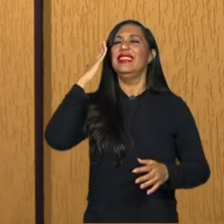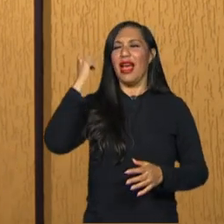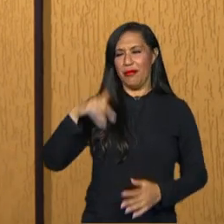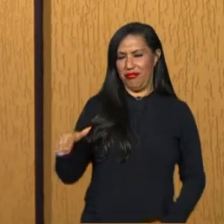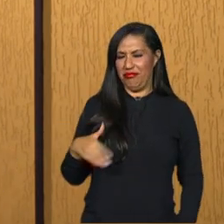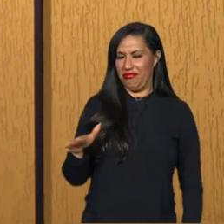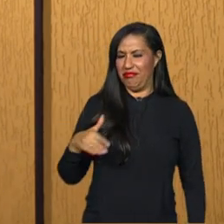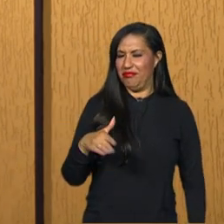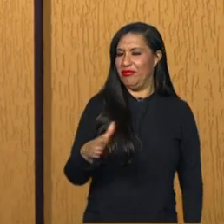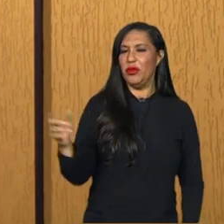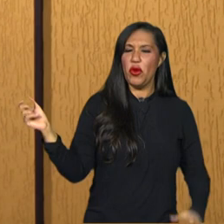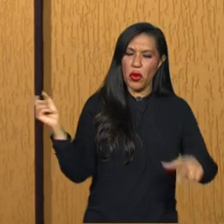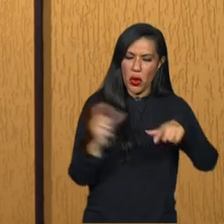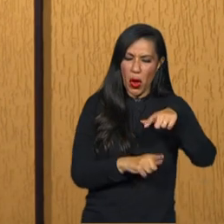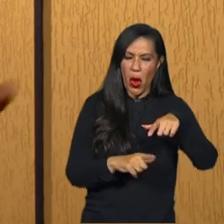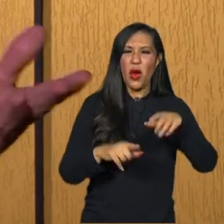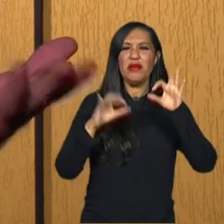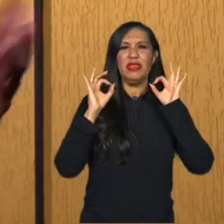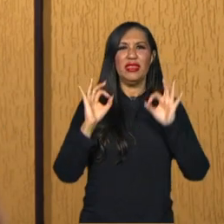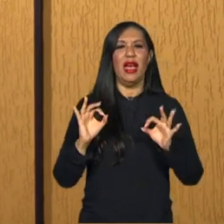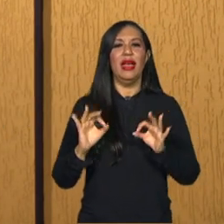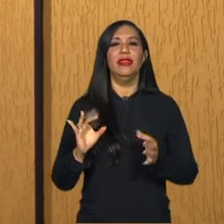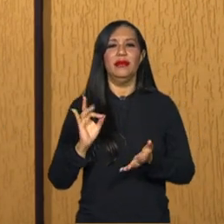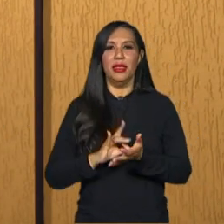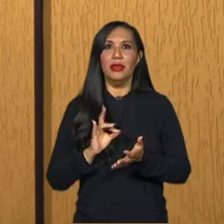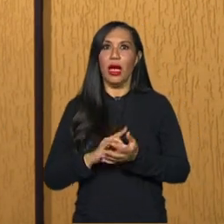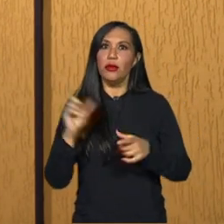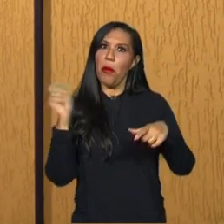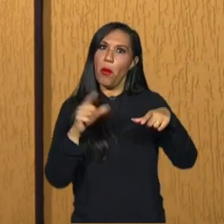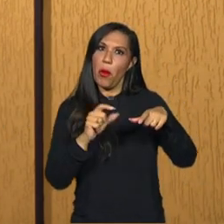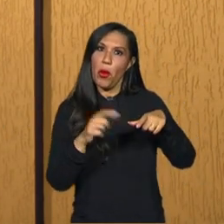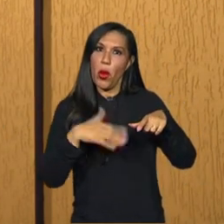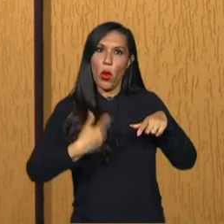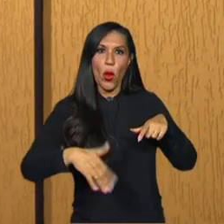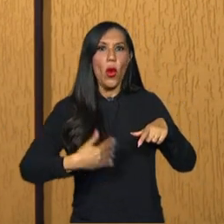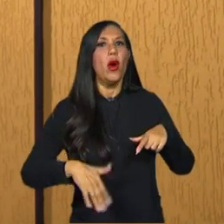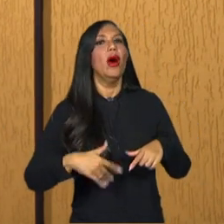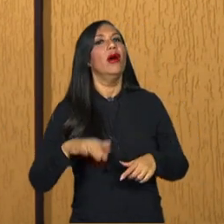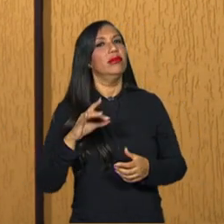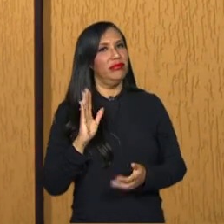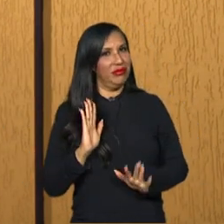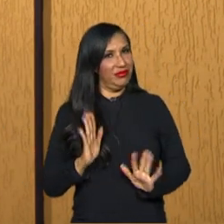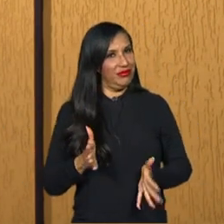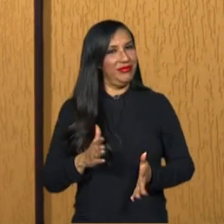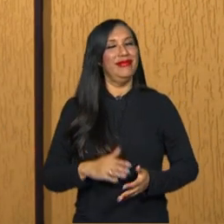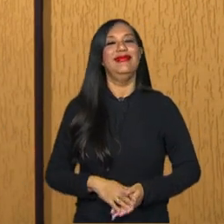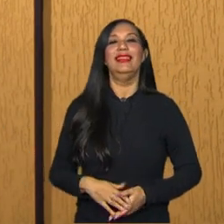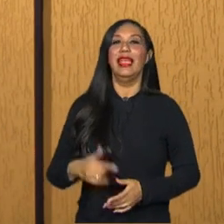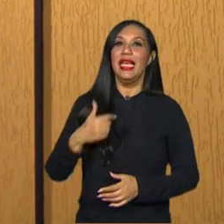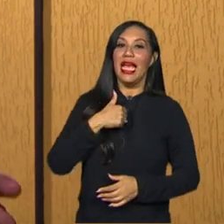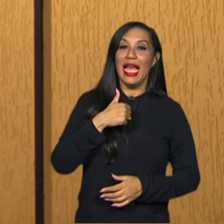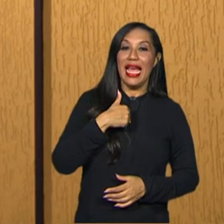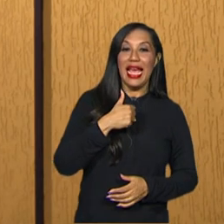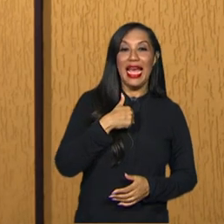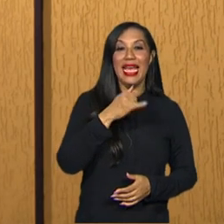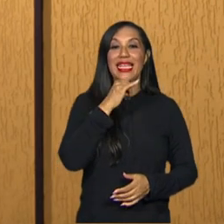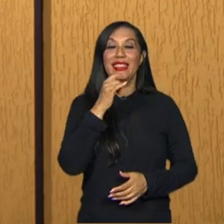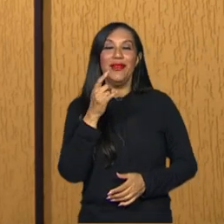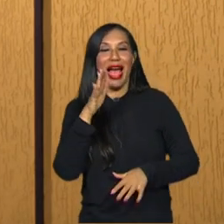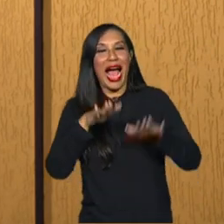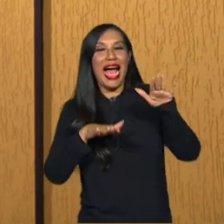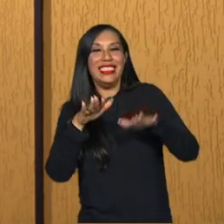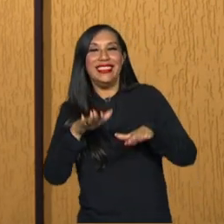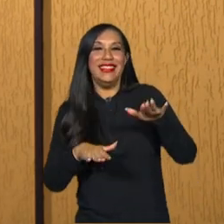driblar, ele sabe fazer o gol. Tanto é que foi artilheiro, né? Onde passou. E eu, com meu chute, às vezes, quando acertava